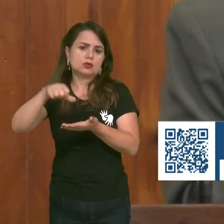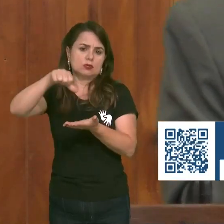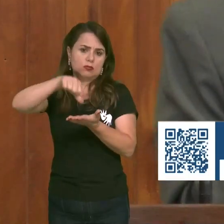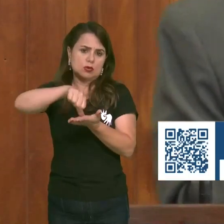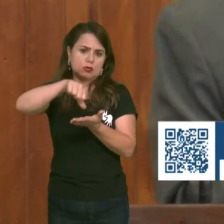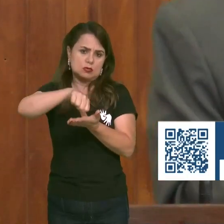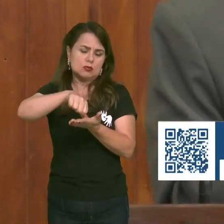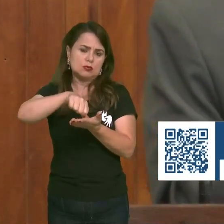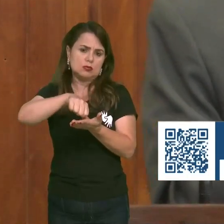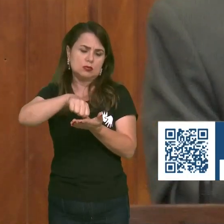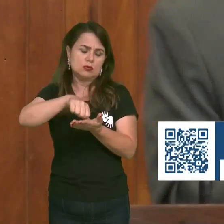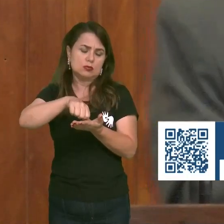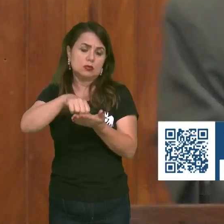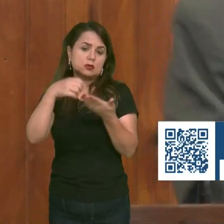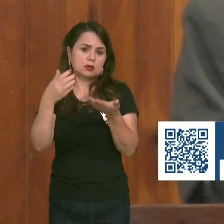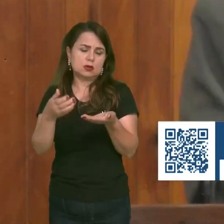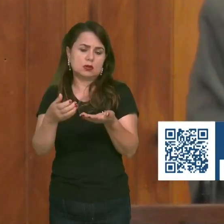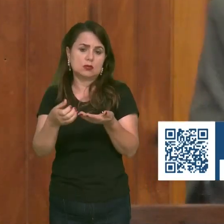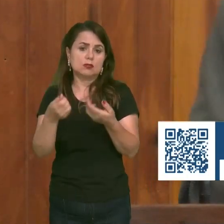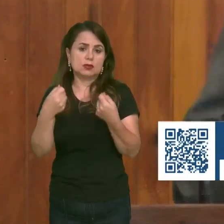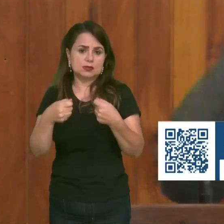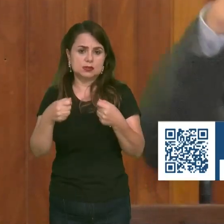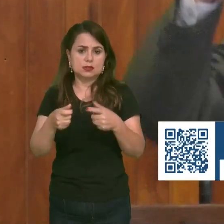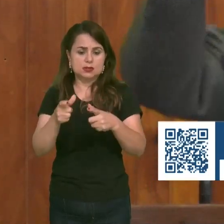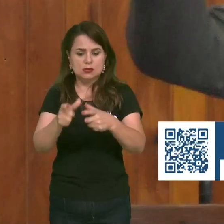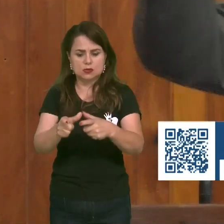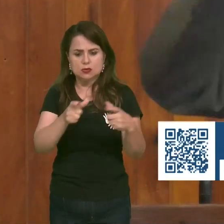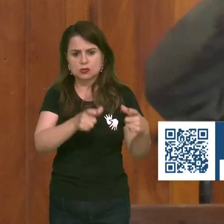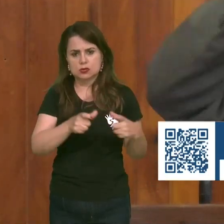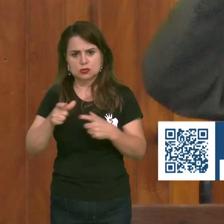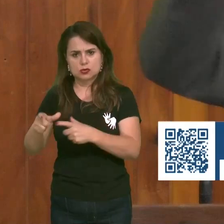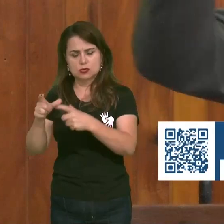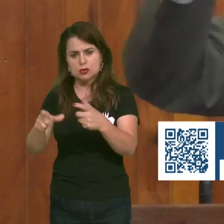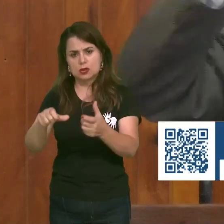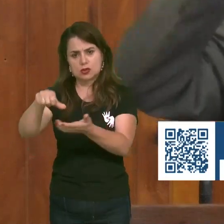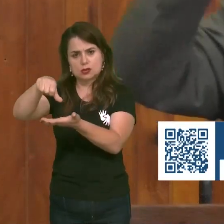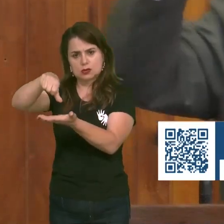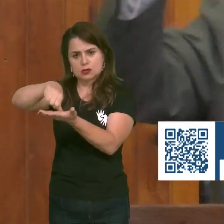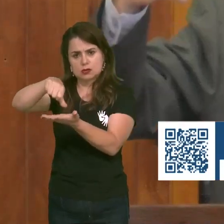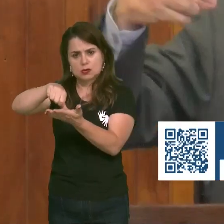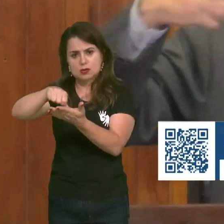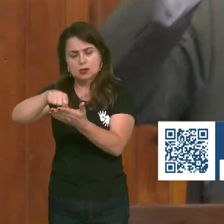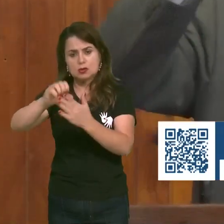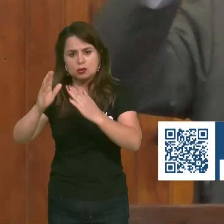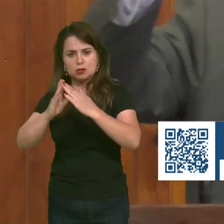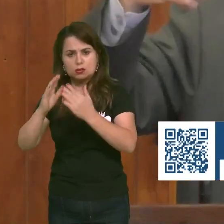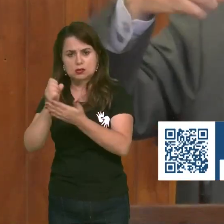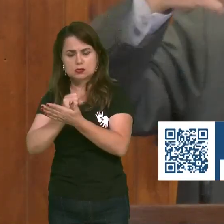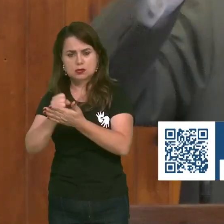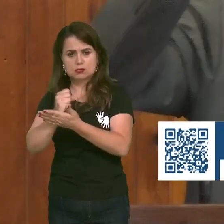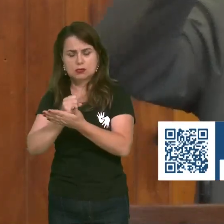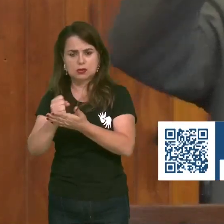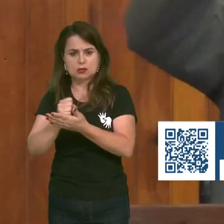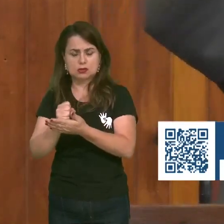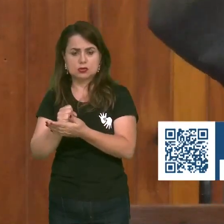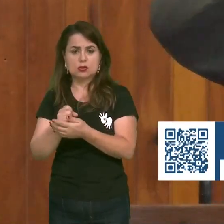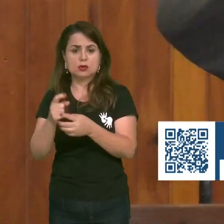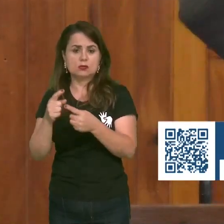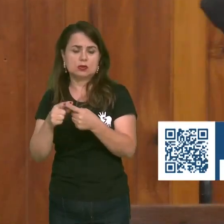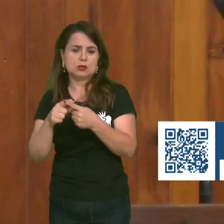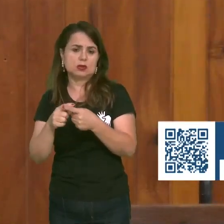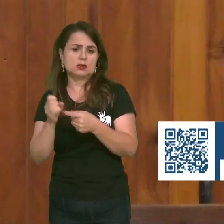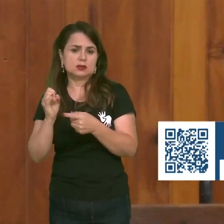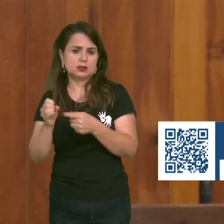não temos a farmácia nos bairros e distanciarmos as pessoas se locomoverem até